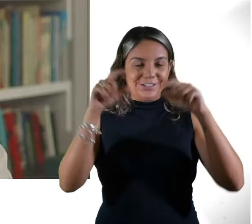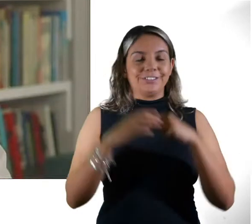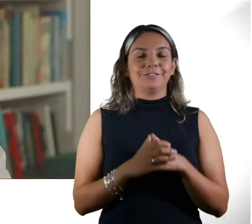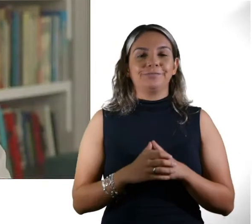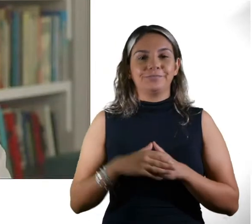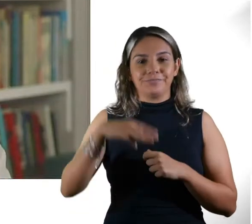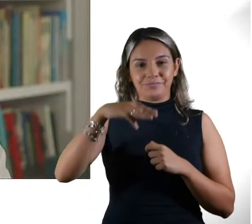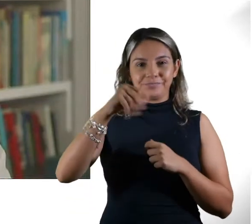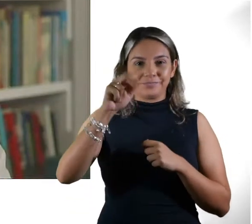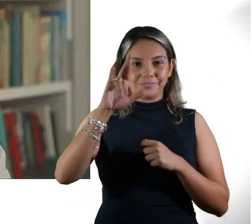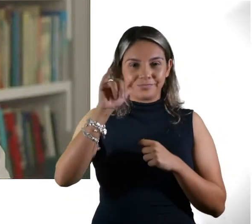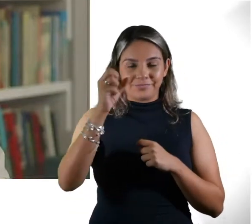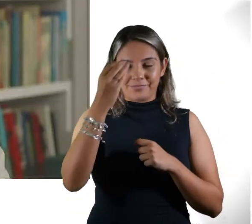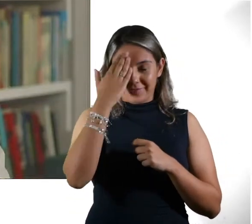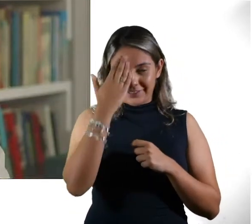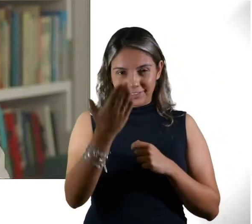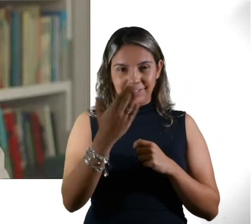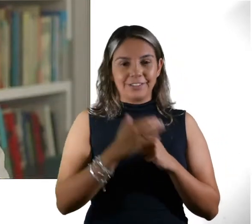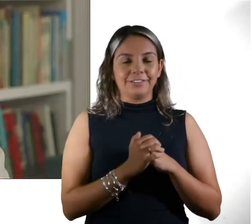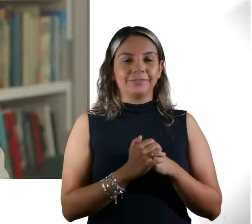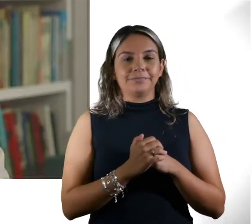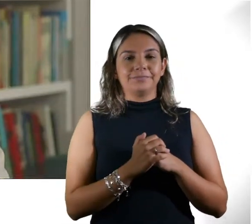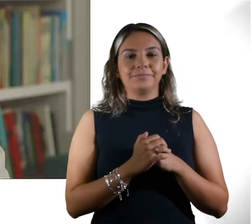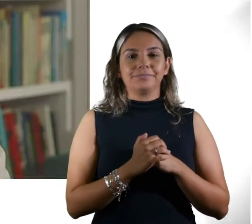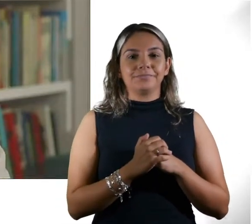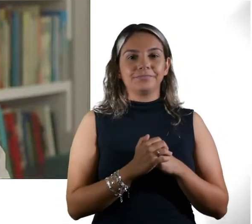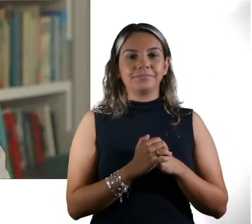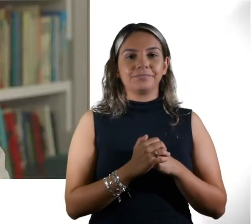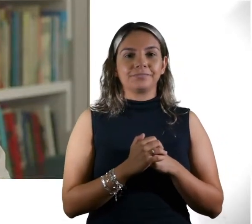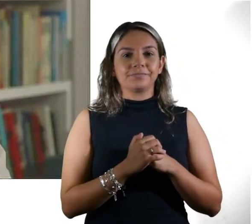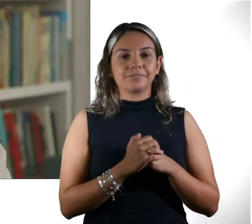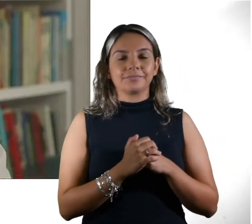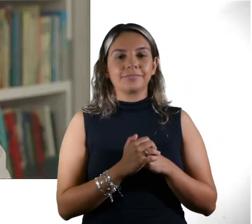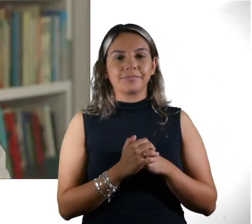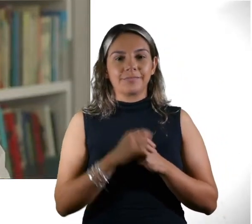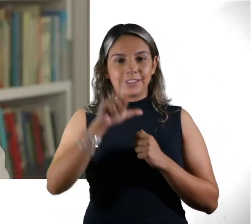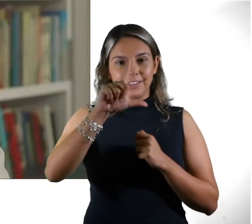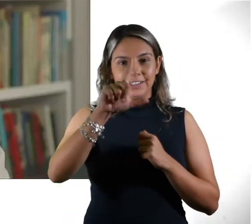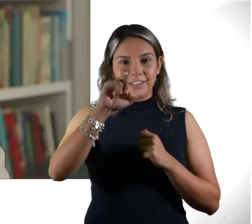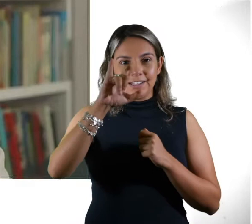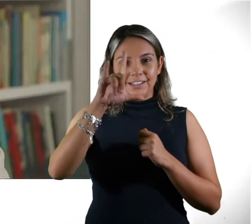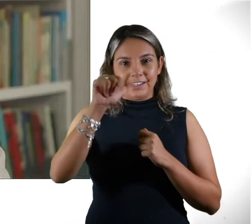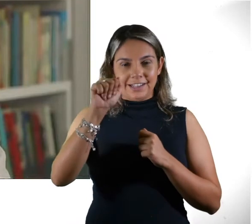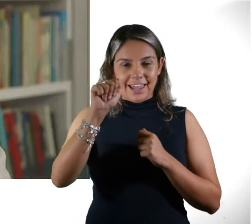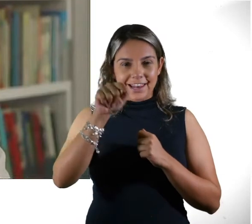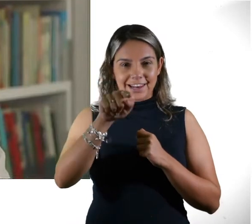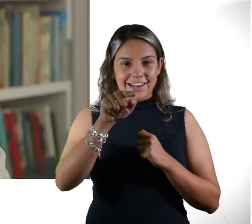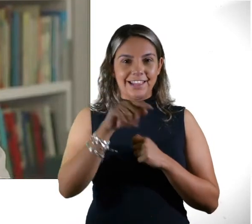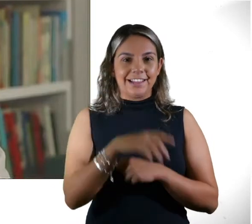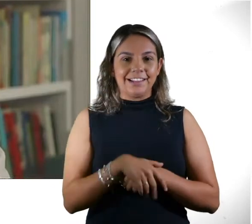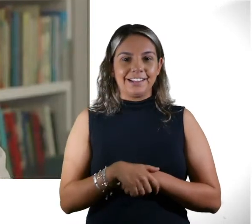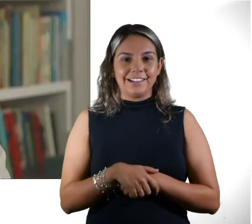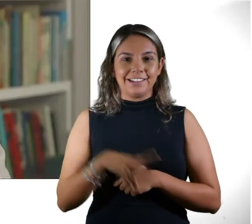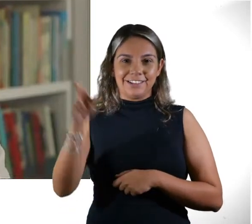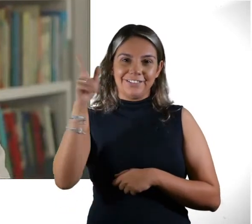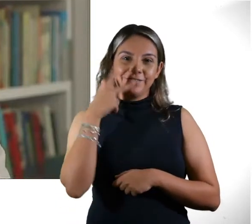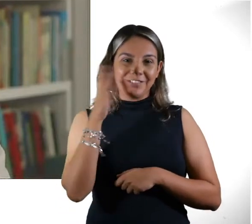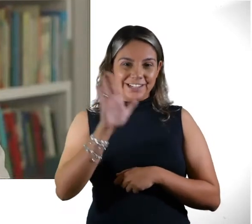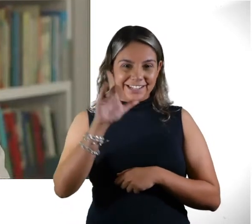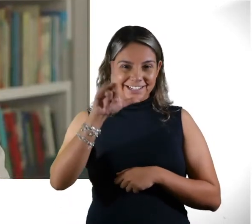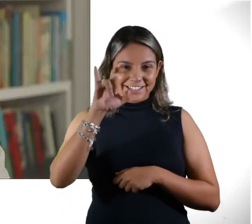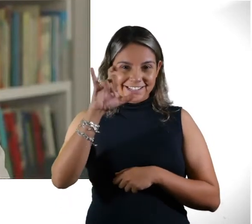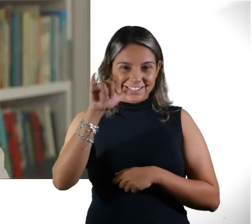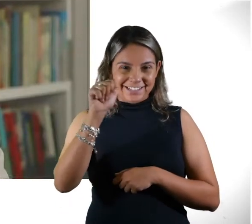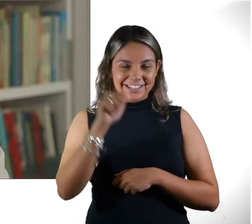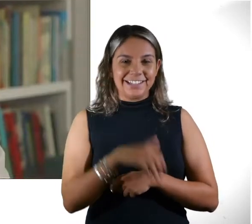Marisa Moura, querida, muito obrigado. Valerinha Andrade aqui também. A Leila Ferreira, querida Leila. A